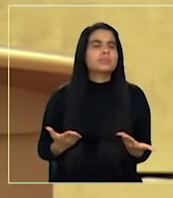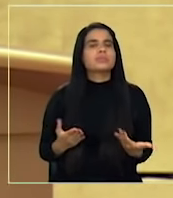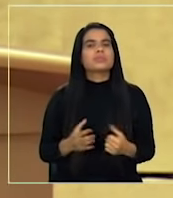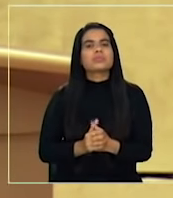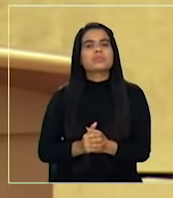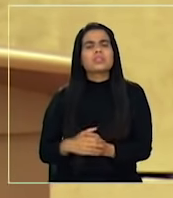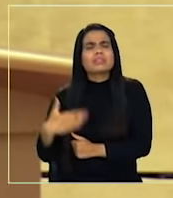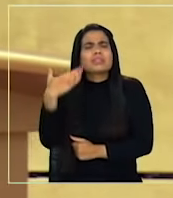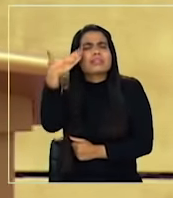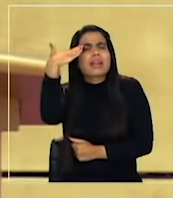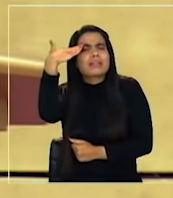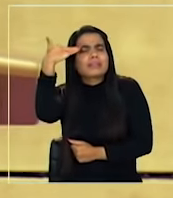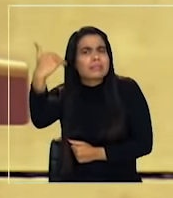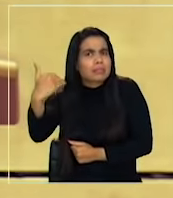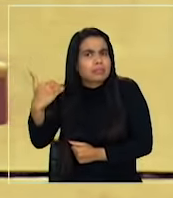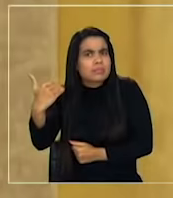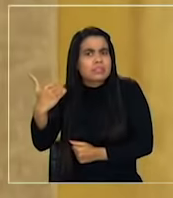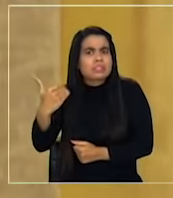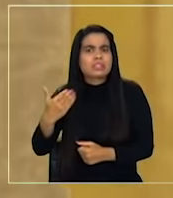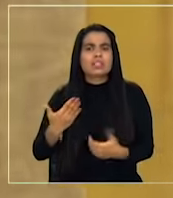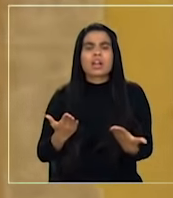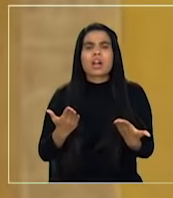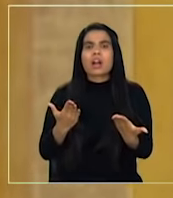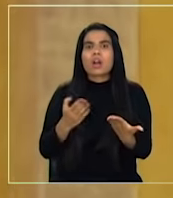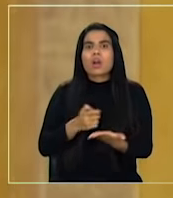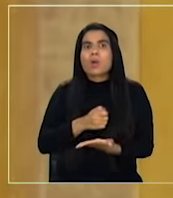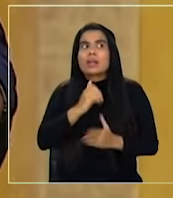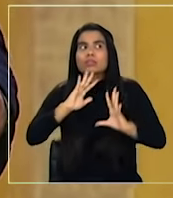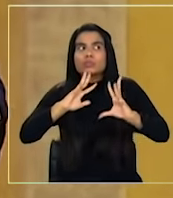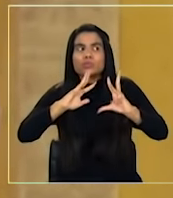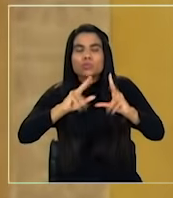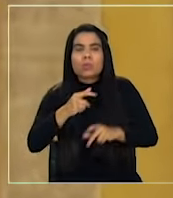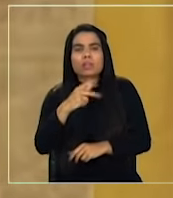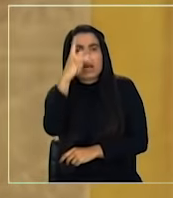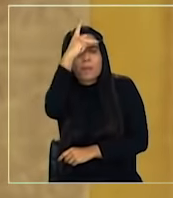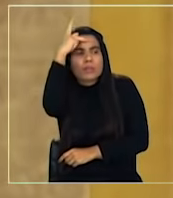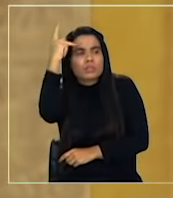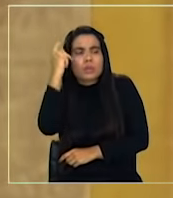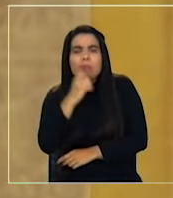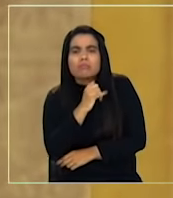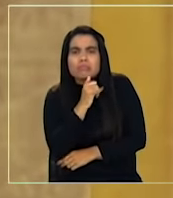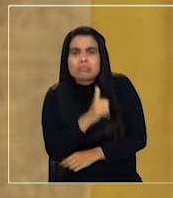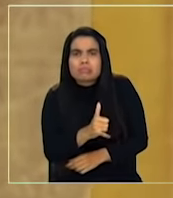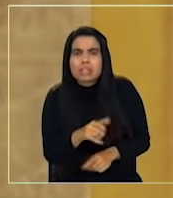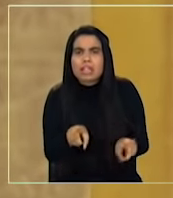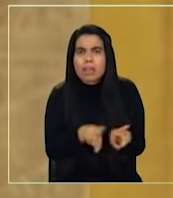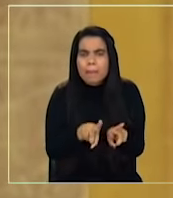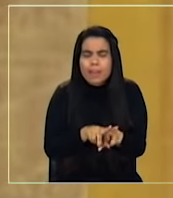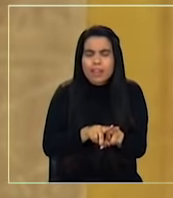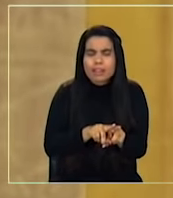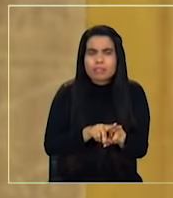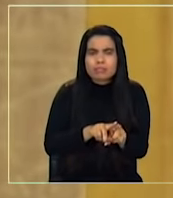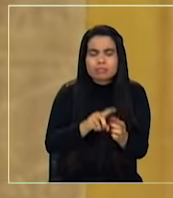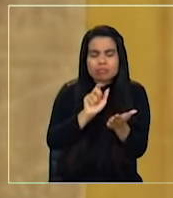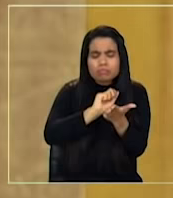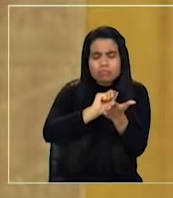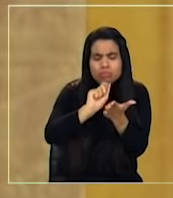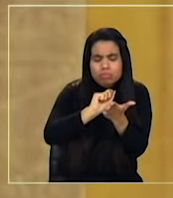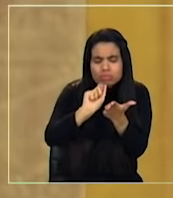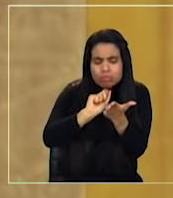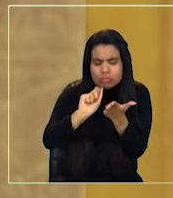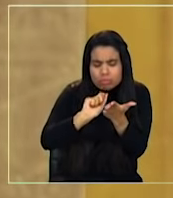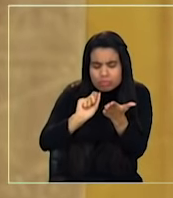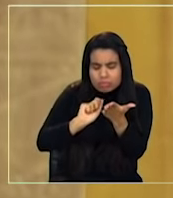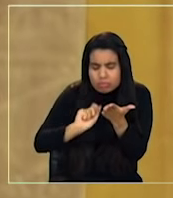que quase tudo que o homem fala e até escreve, quase